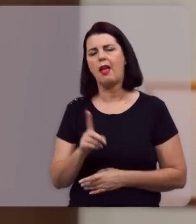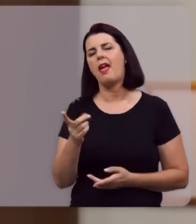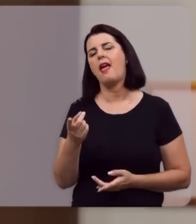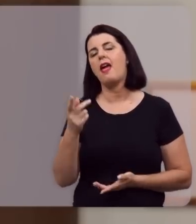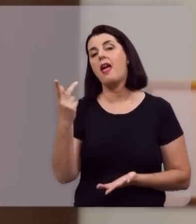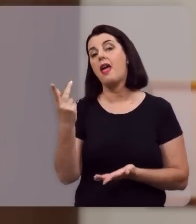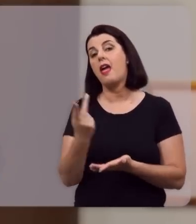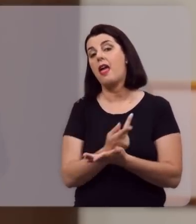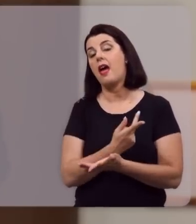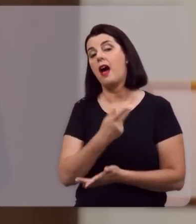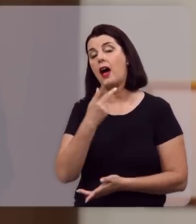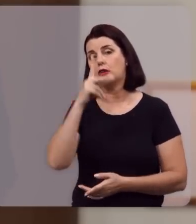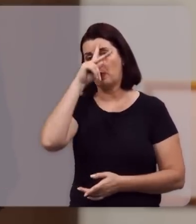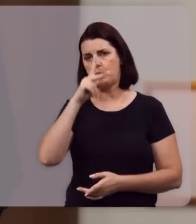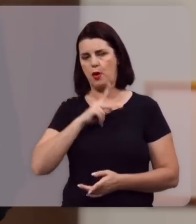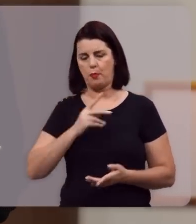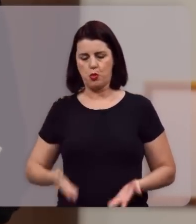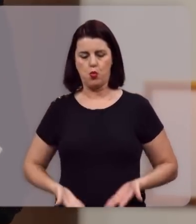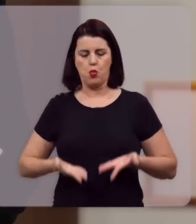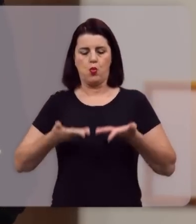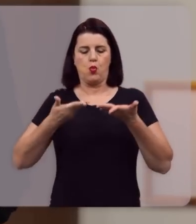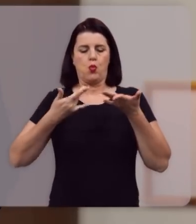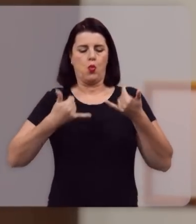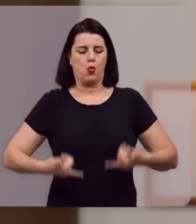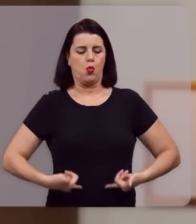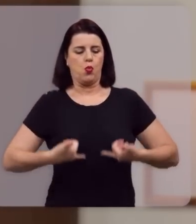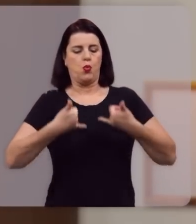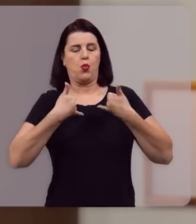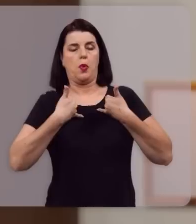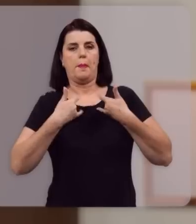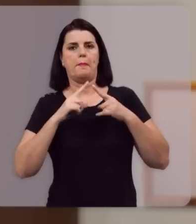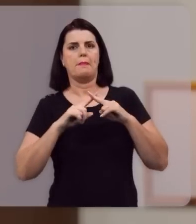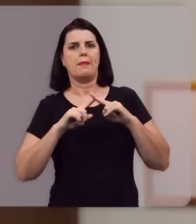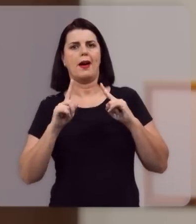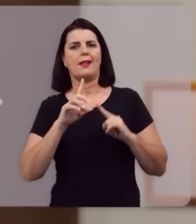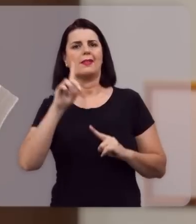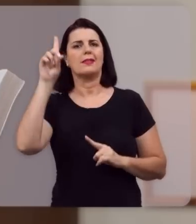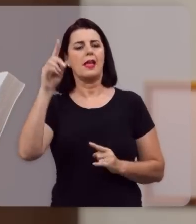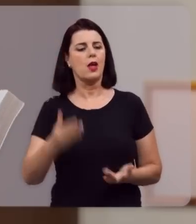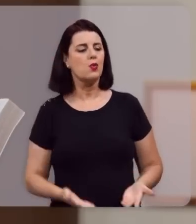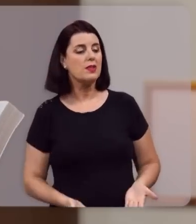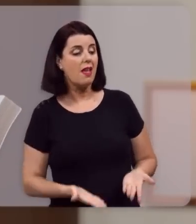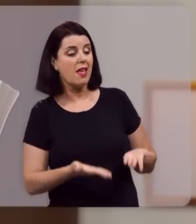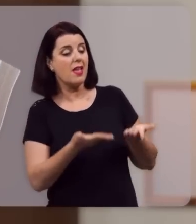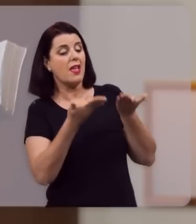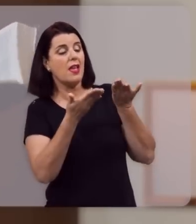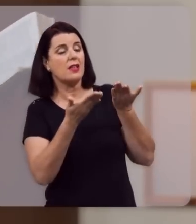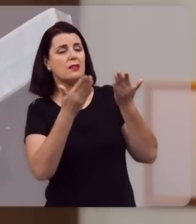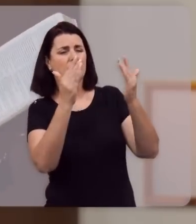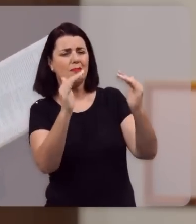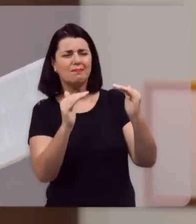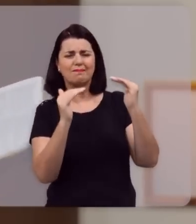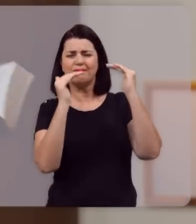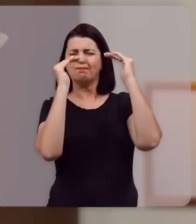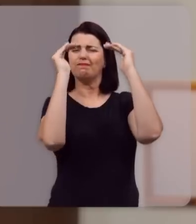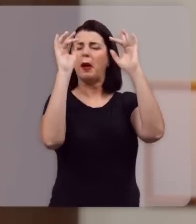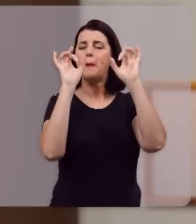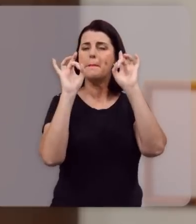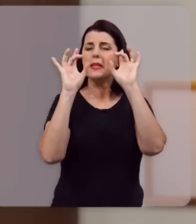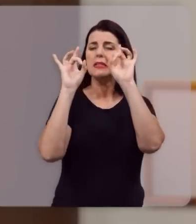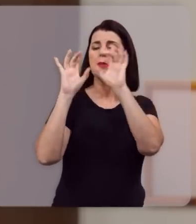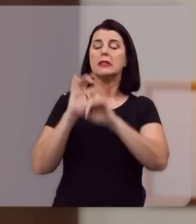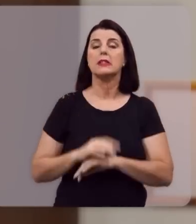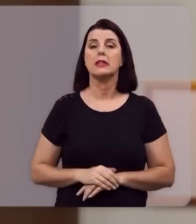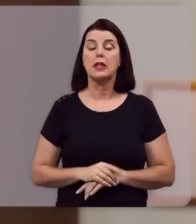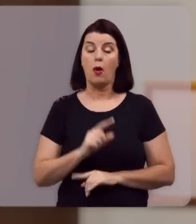Não é correto a autoexaltação, mas Deus, o Pai, o exaltou